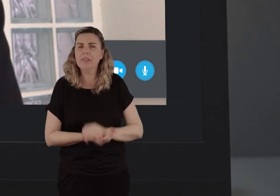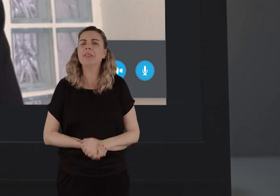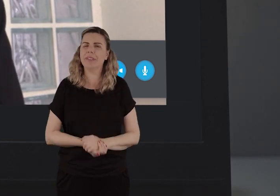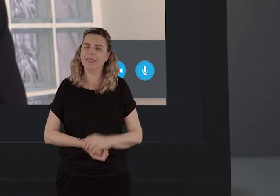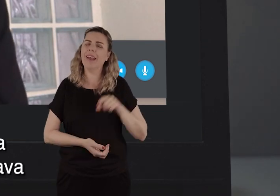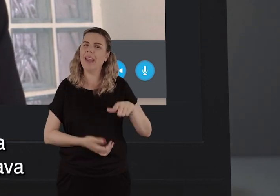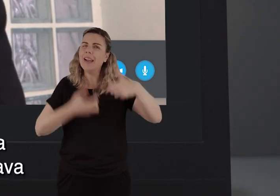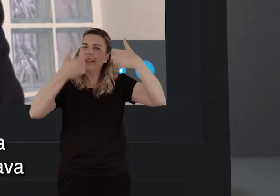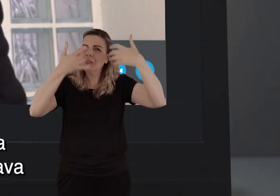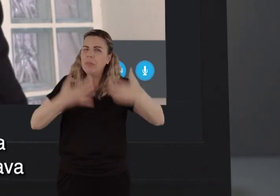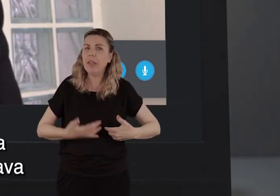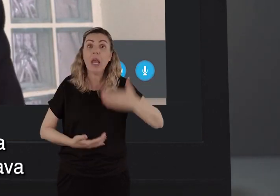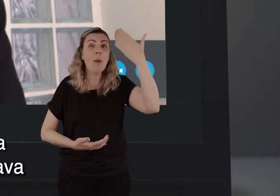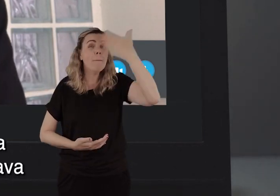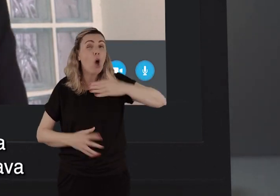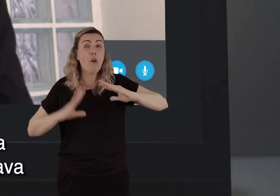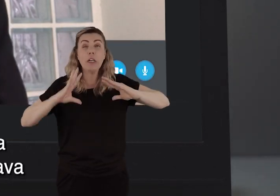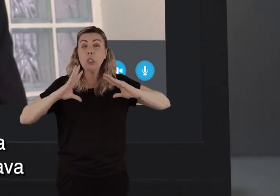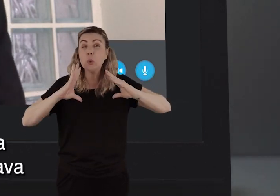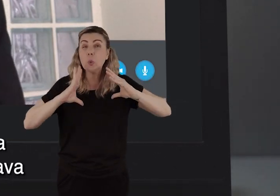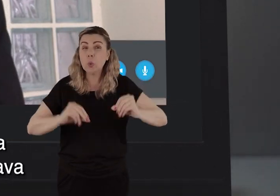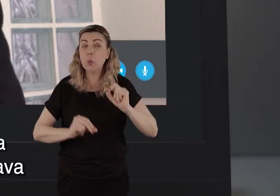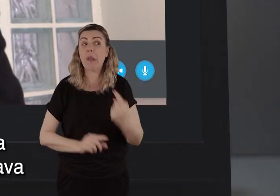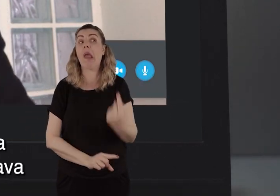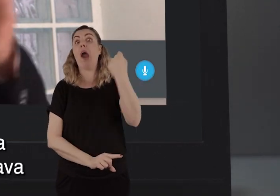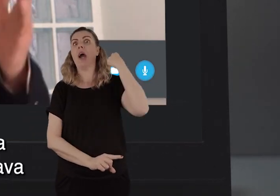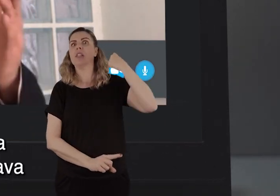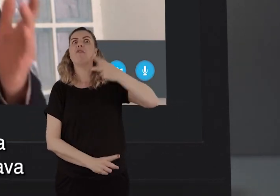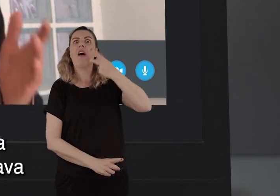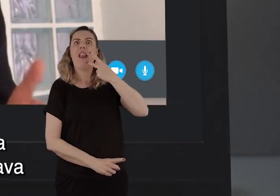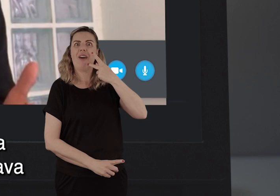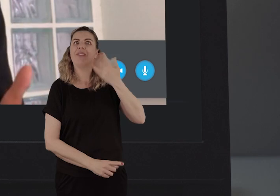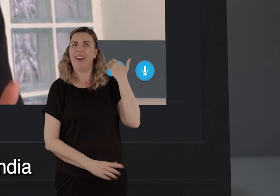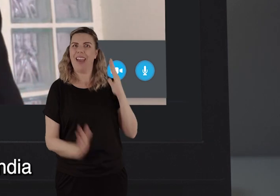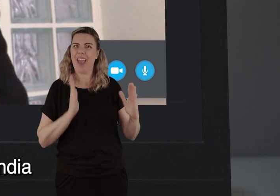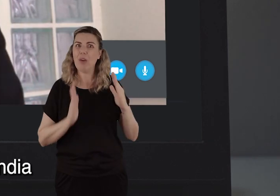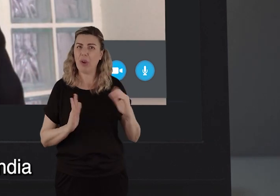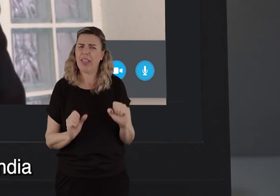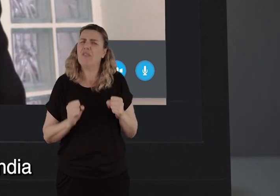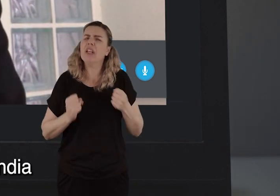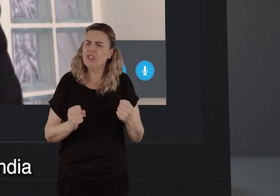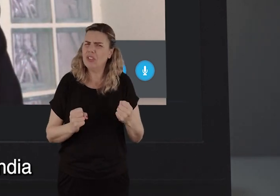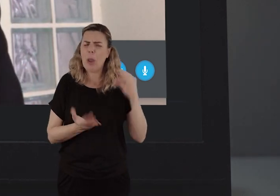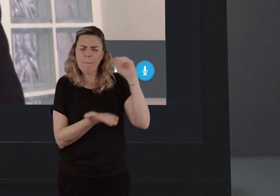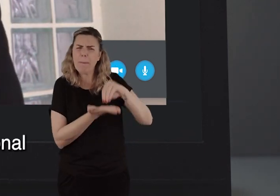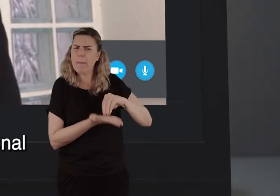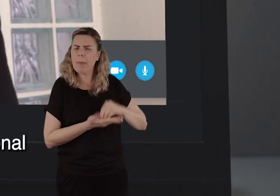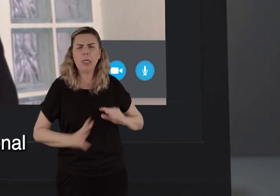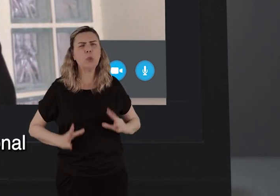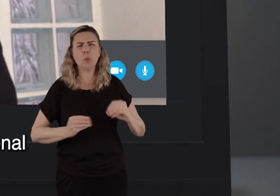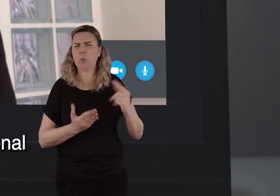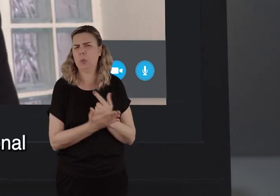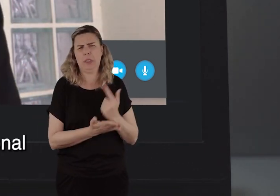livro onde ele comprova tudo o que ele afirmava e tudo que ele defendia